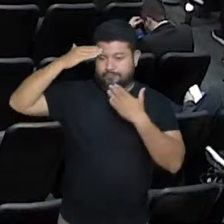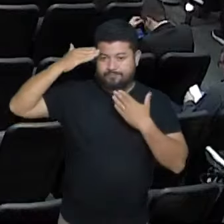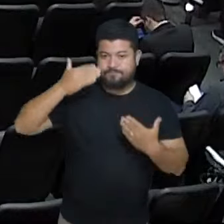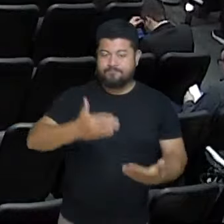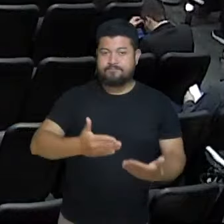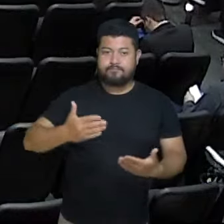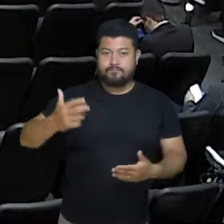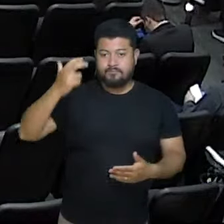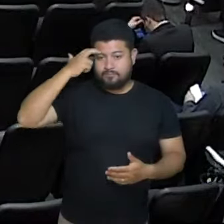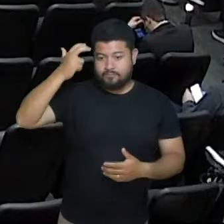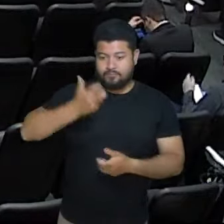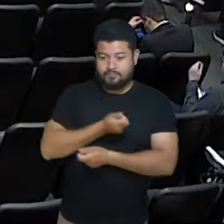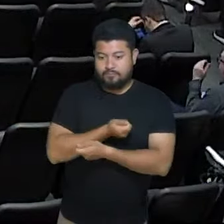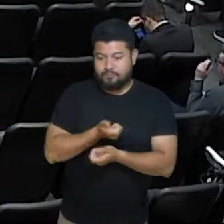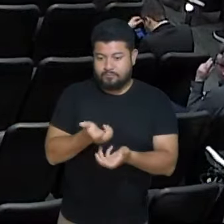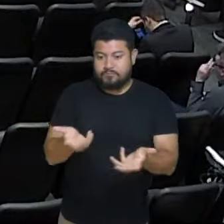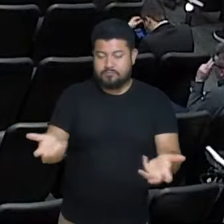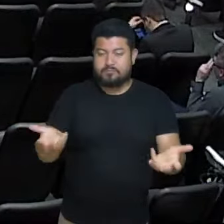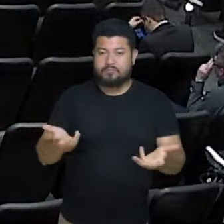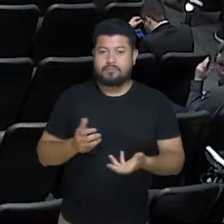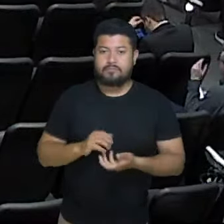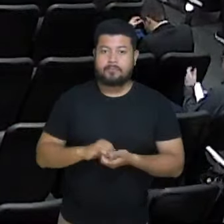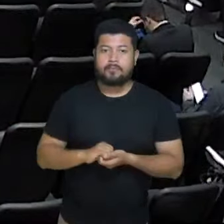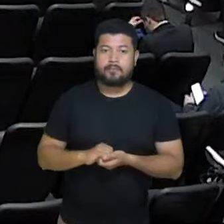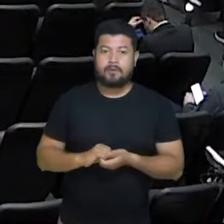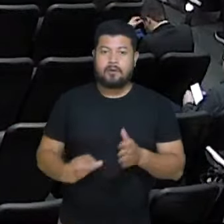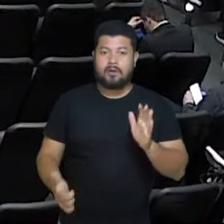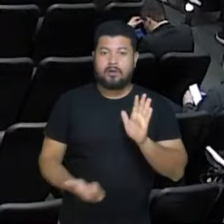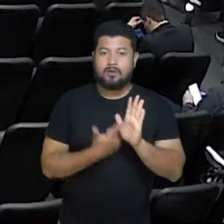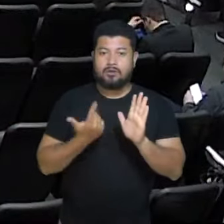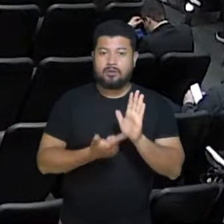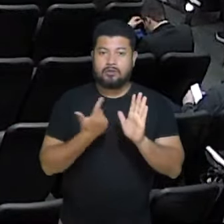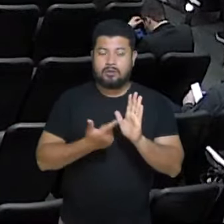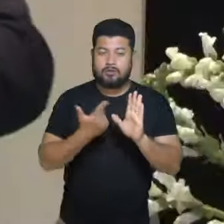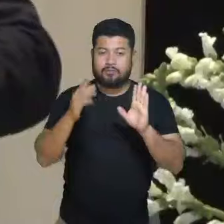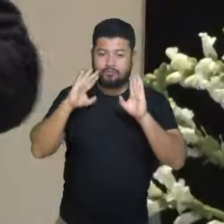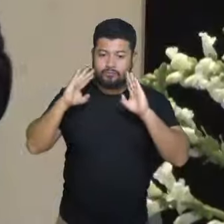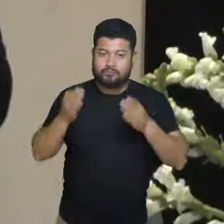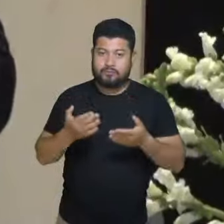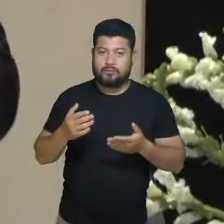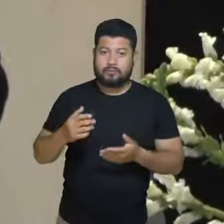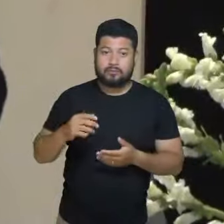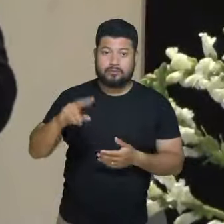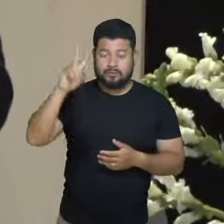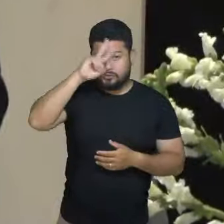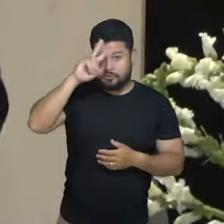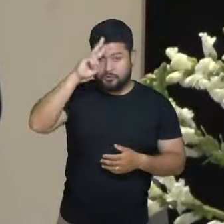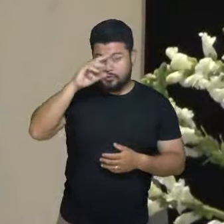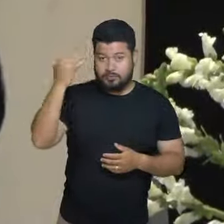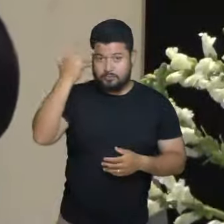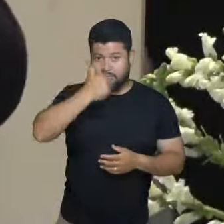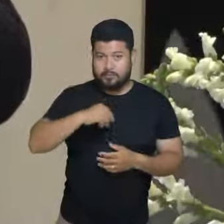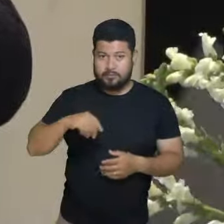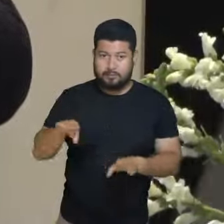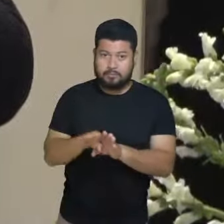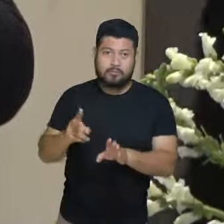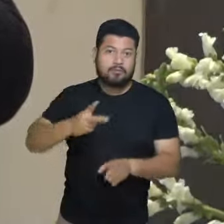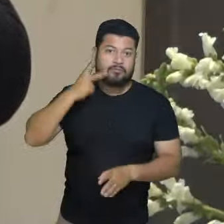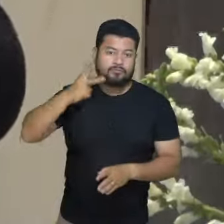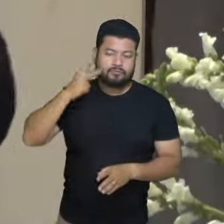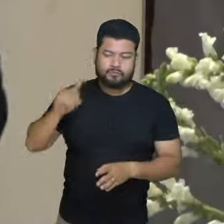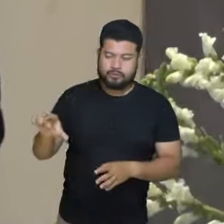conhecimento compartilhado conosco o livro dedicado à história e à beleza de Santa Catarina e um vinho Catarinense cuidadosamente